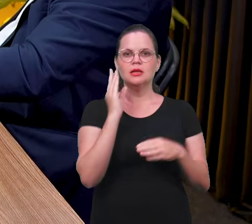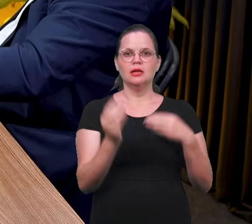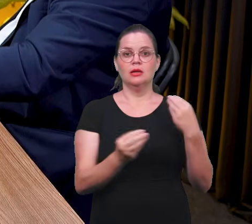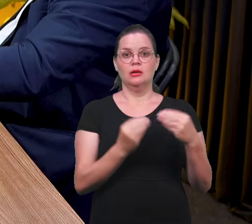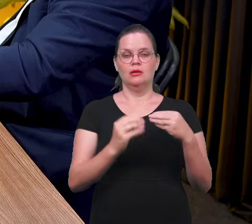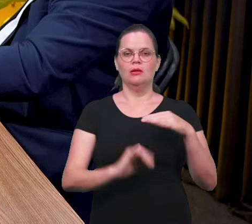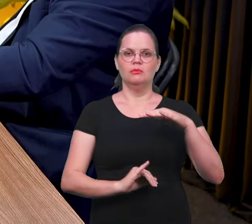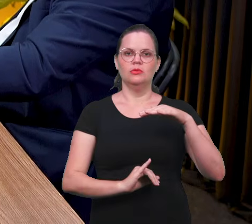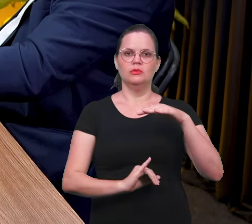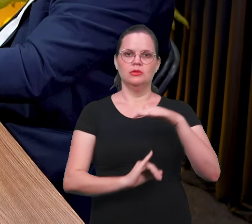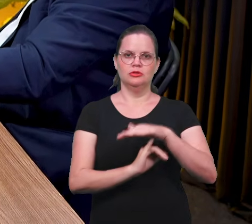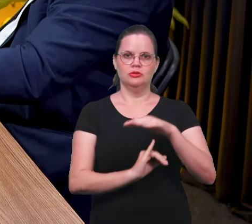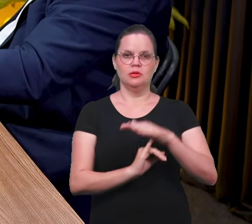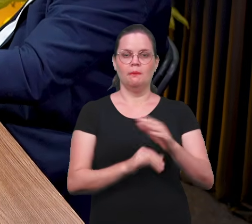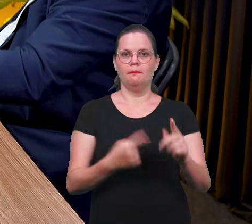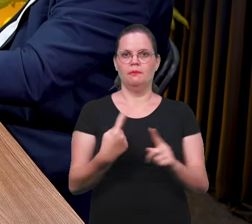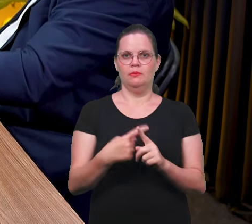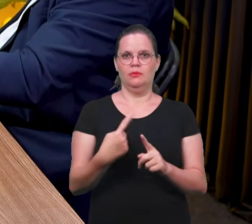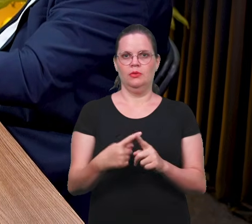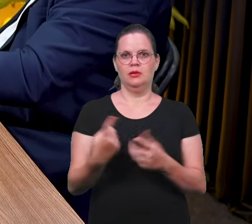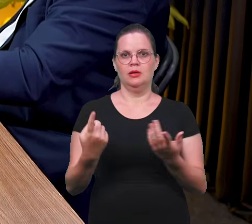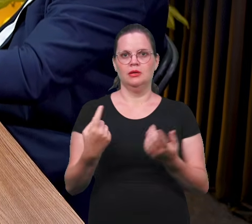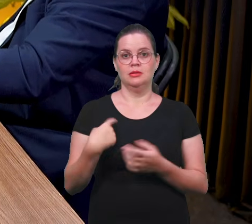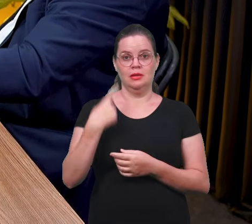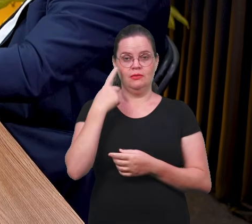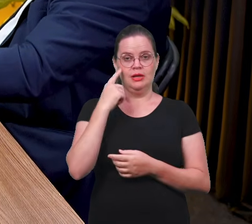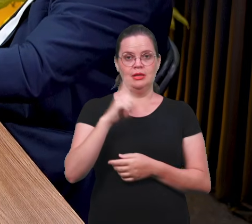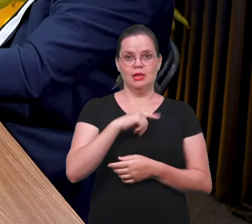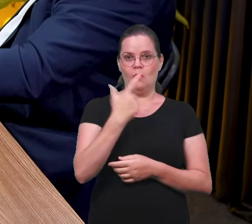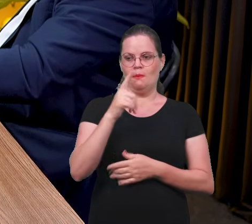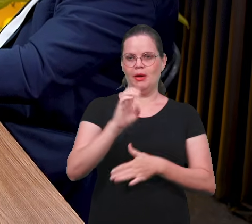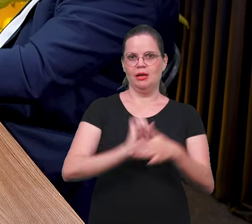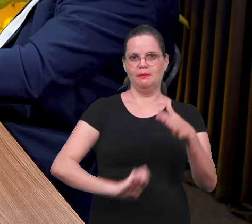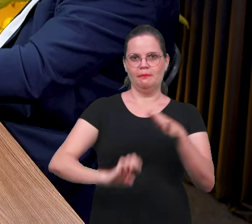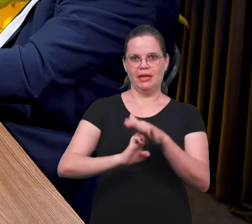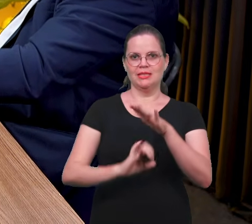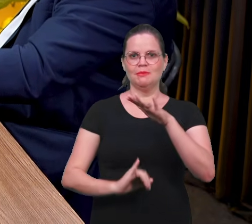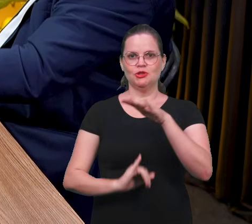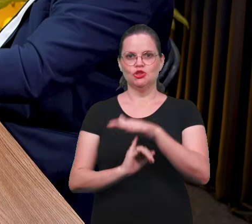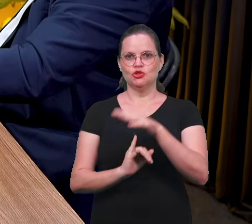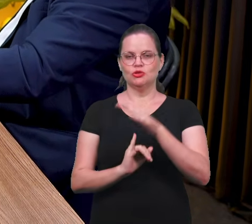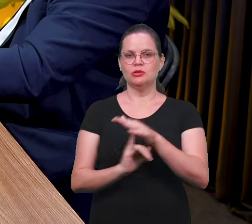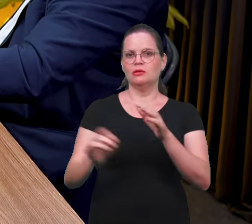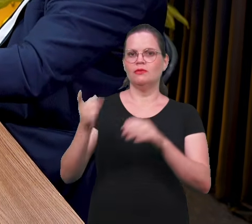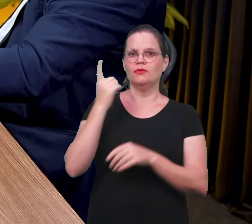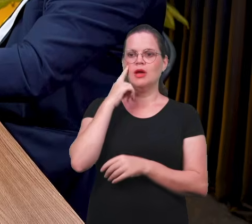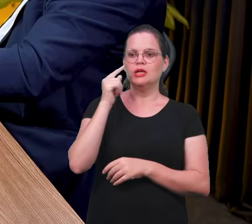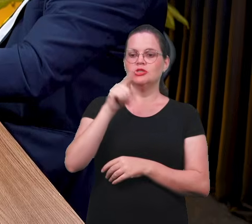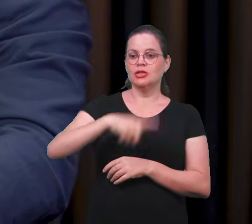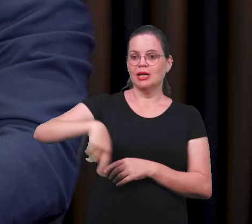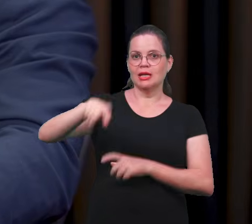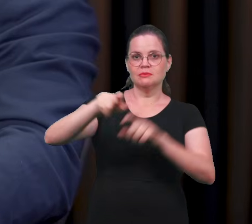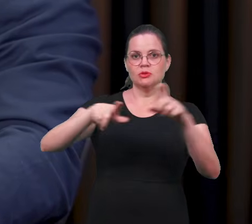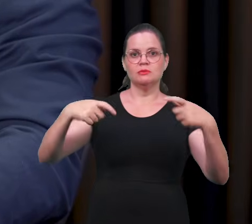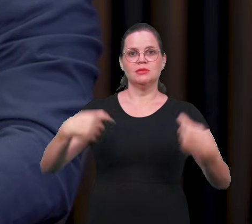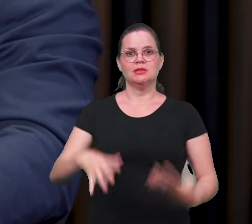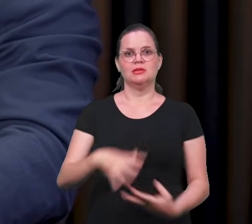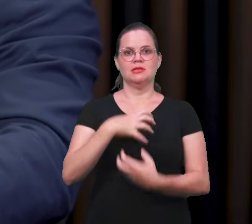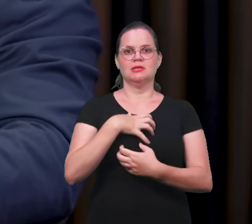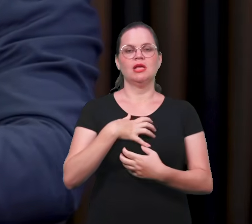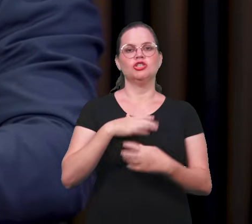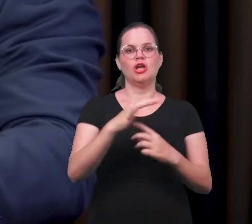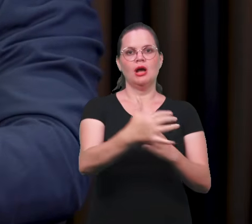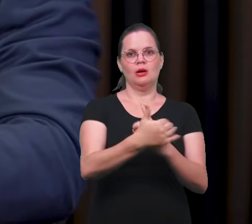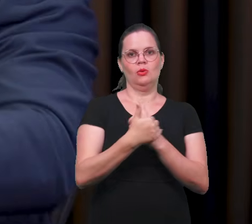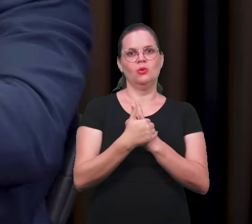AA, eles trabalham a mecânica, né, de fazer com que a pessoa se sinta acolhida, né? Então,